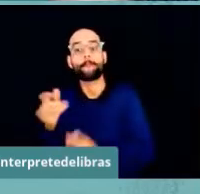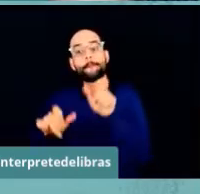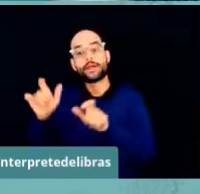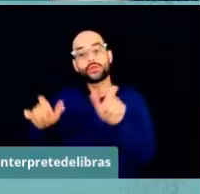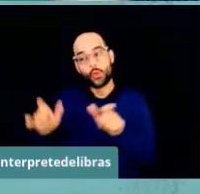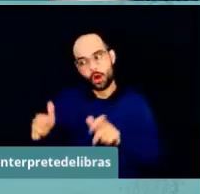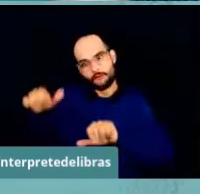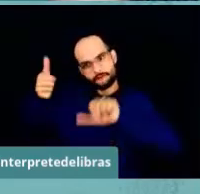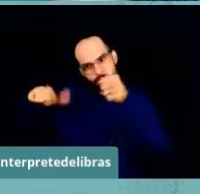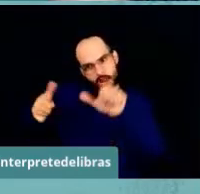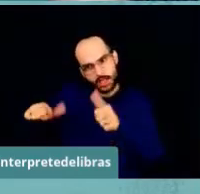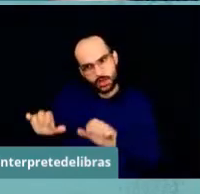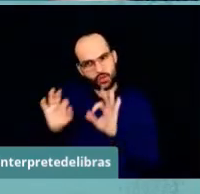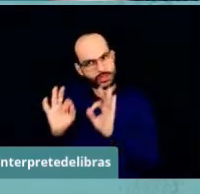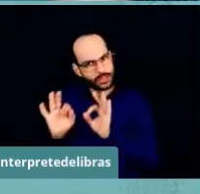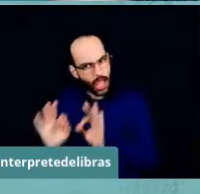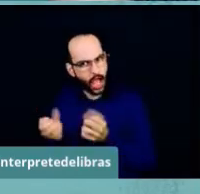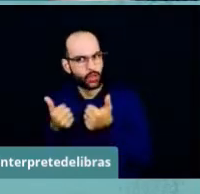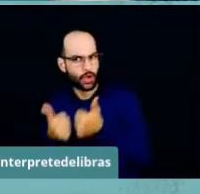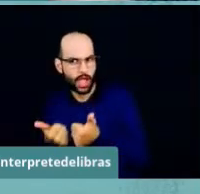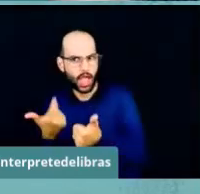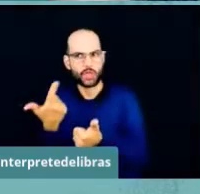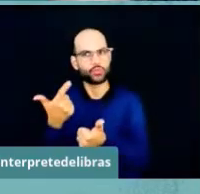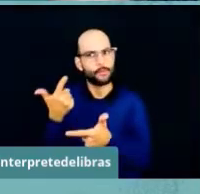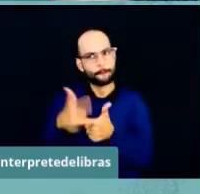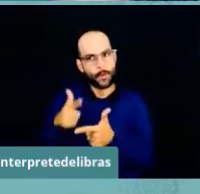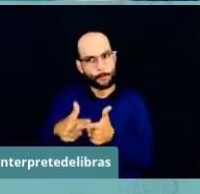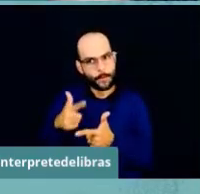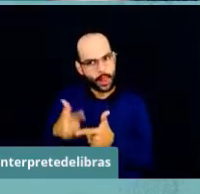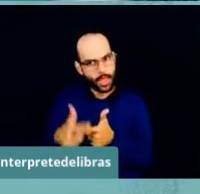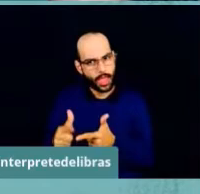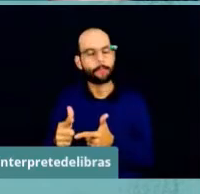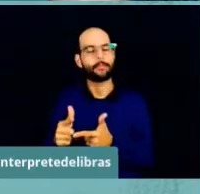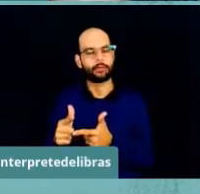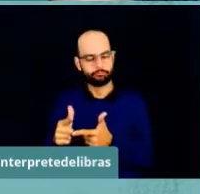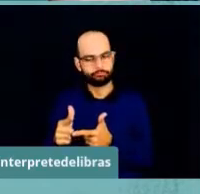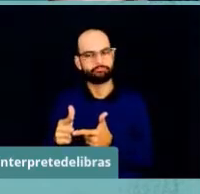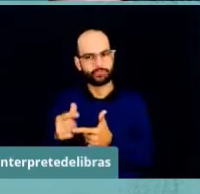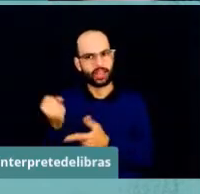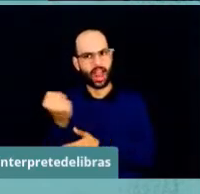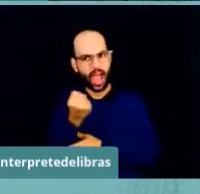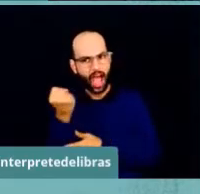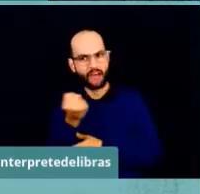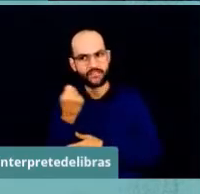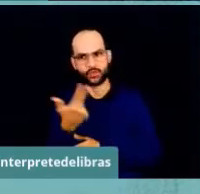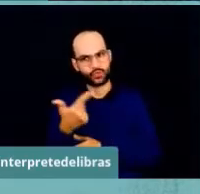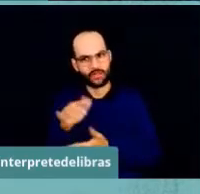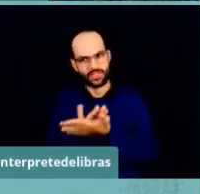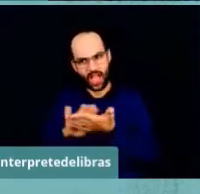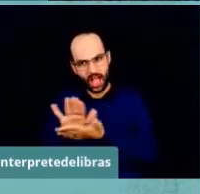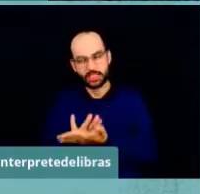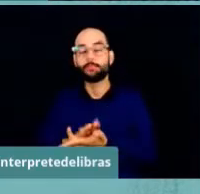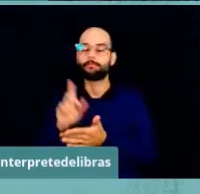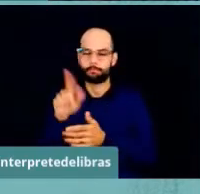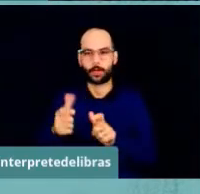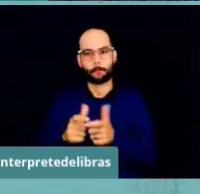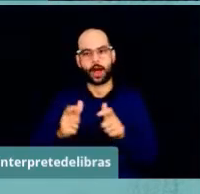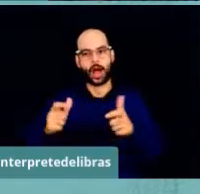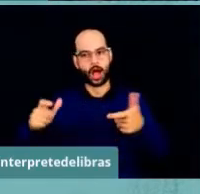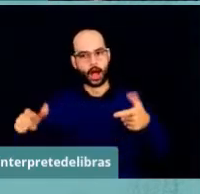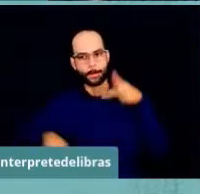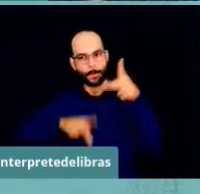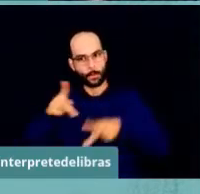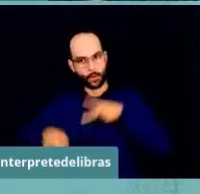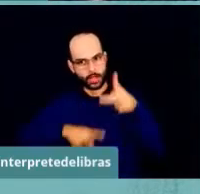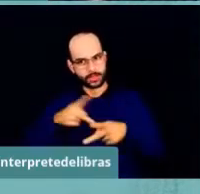tudo certo, não teve nenhum efeito colateral grave? Então, aí a gente vai aumentar o número de pessoas e vai para os estudos de